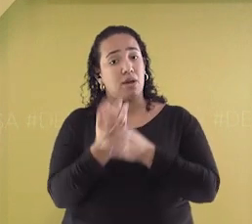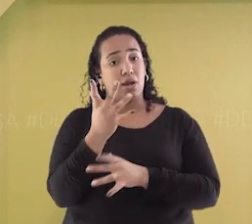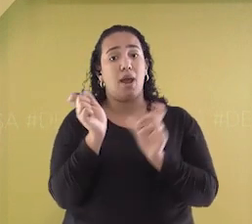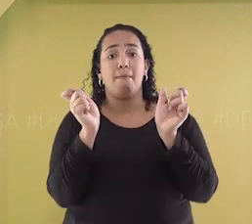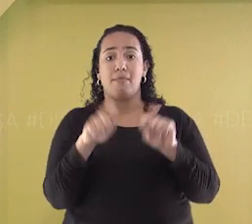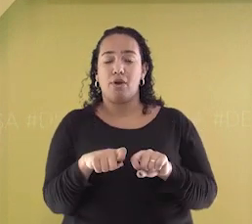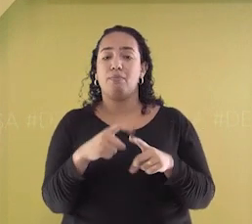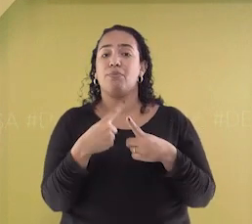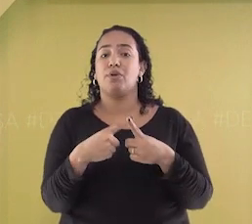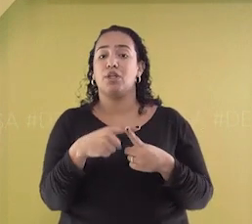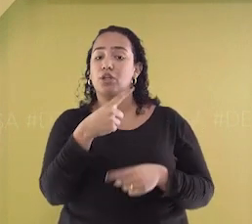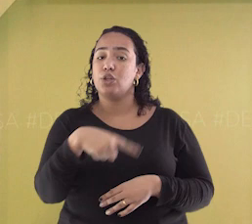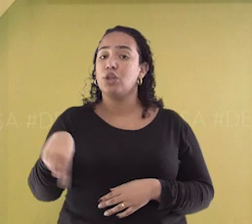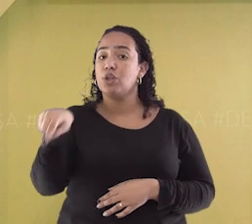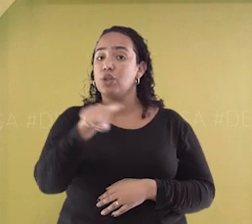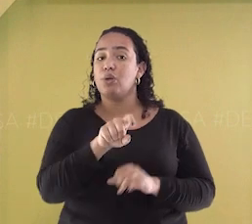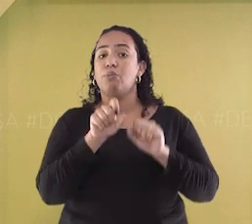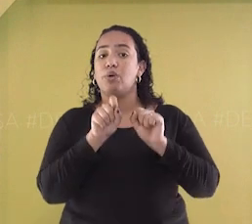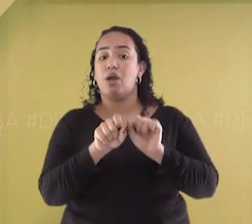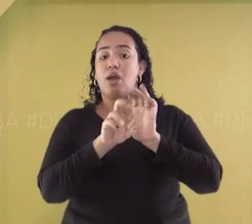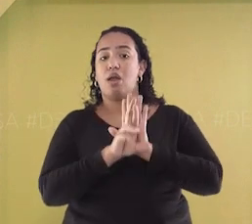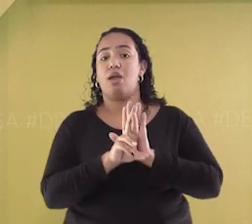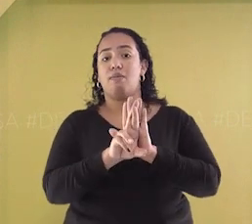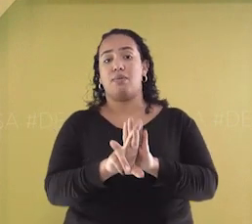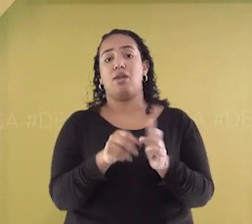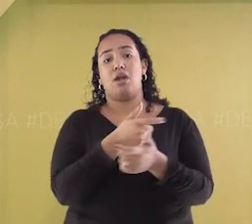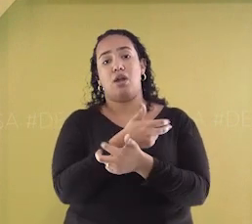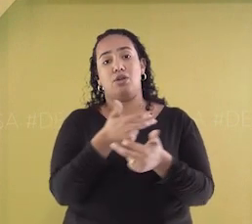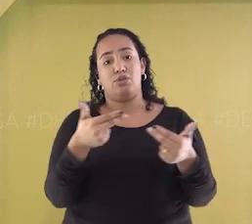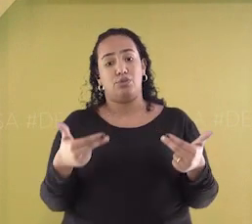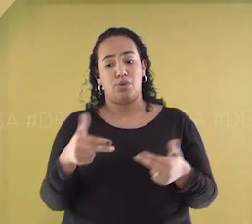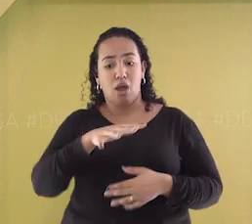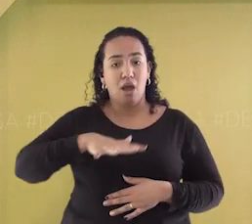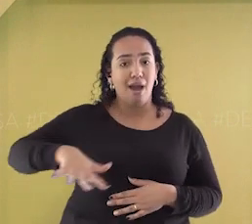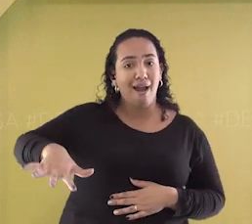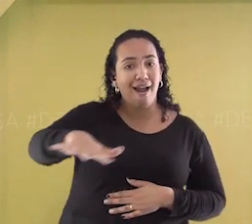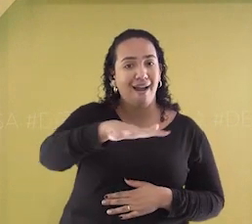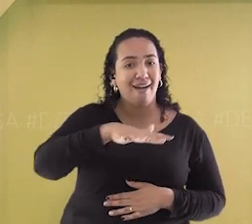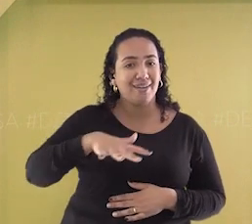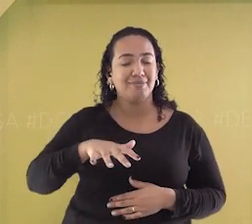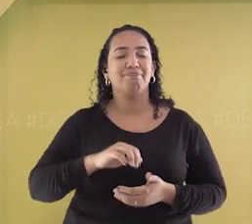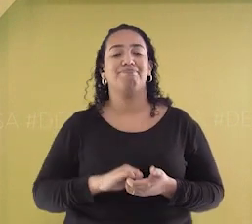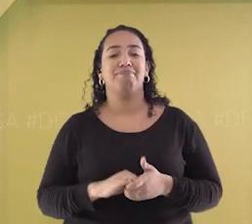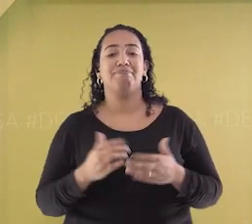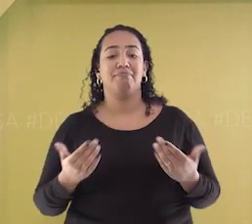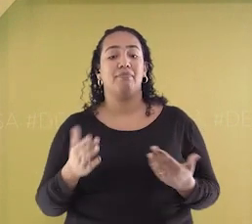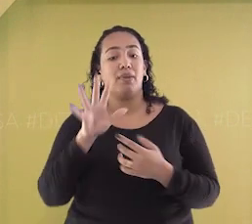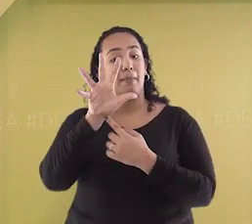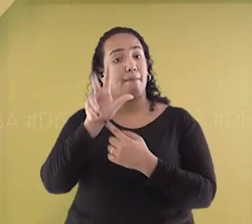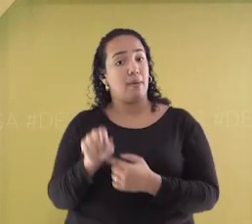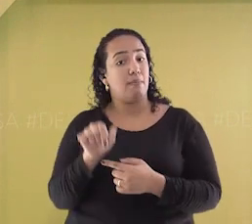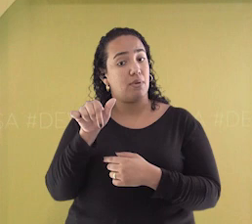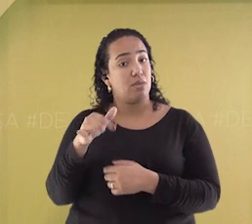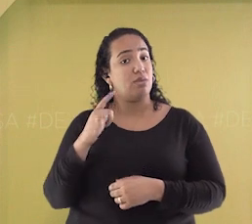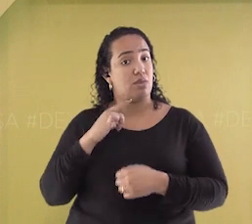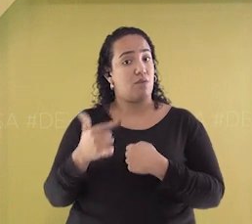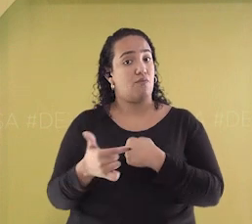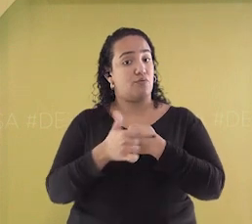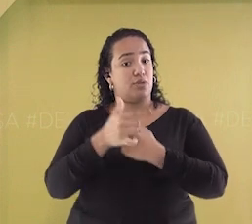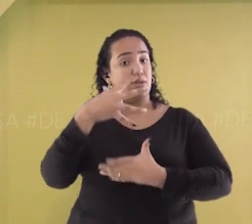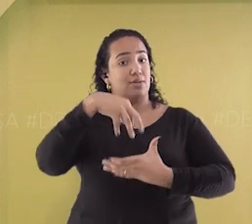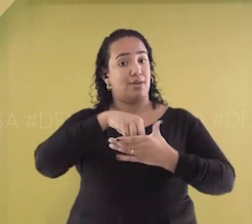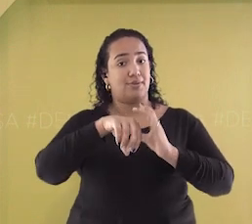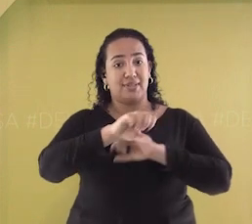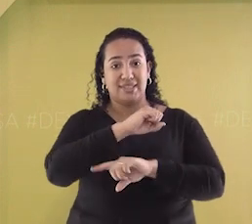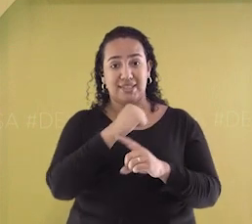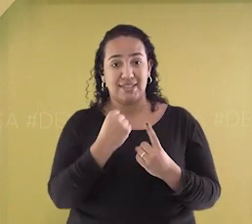mapas, pois todos podemos representar aquilo que está ao nosso redor. E os mapas possuem esse